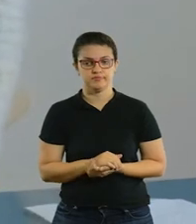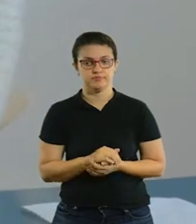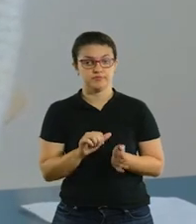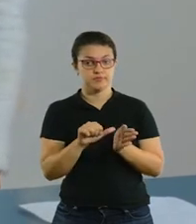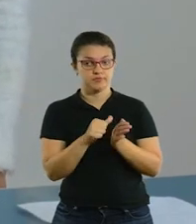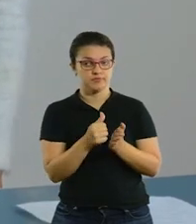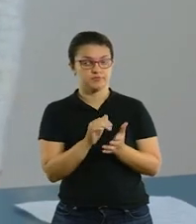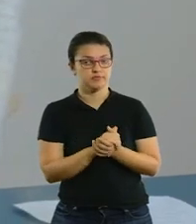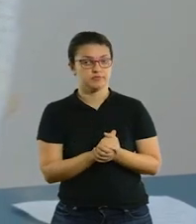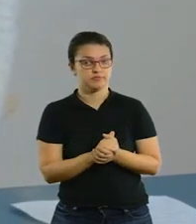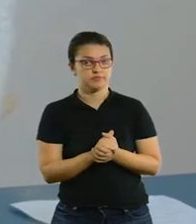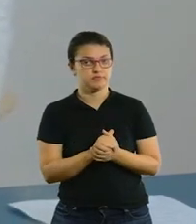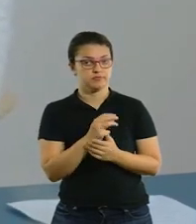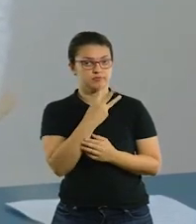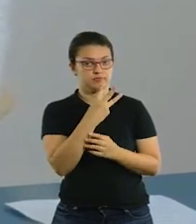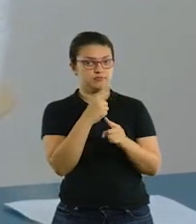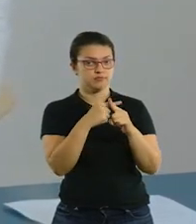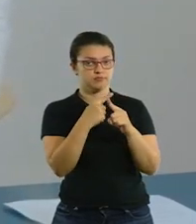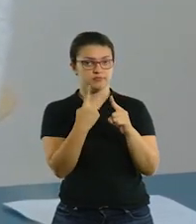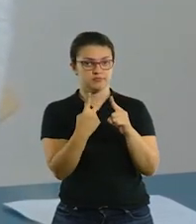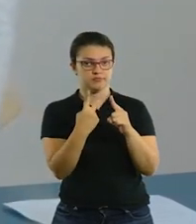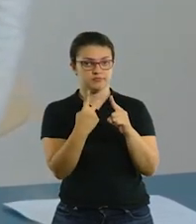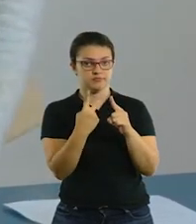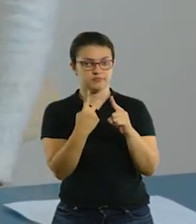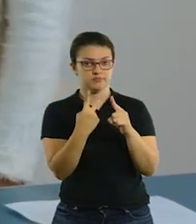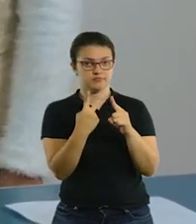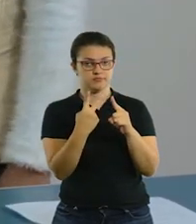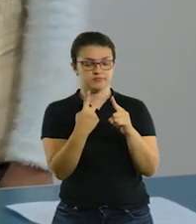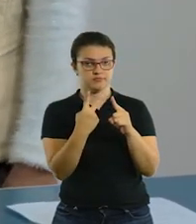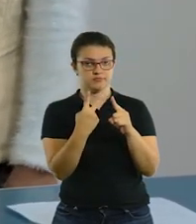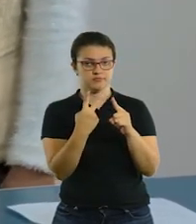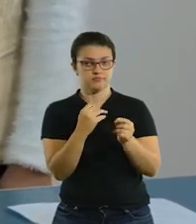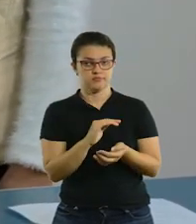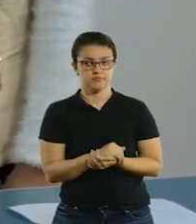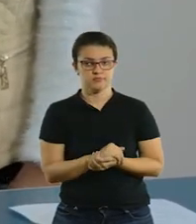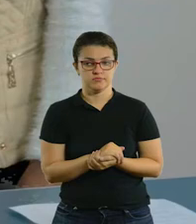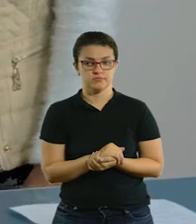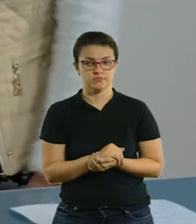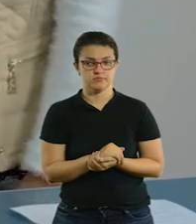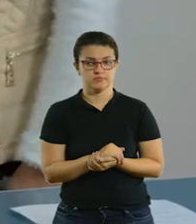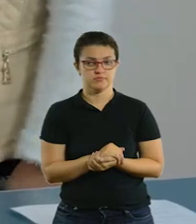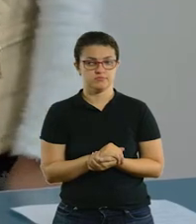primeiro, né? Do primeiro quadro eu peguei 3 vezes o número 2.